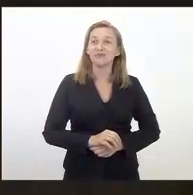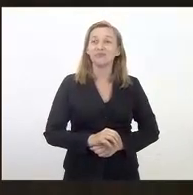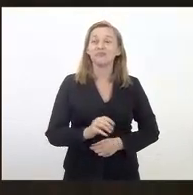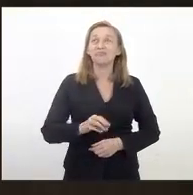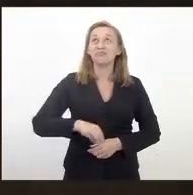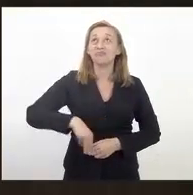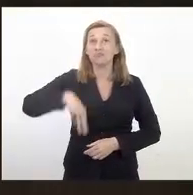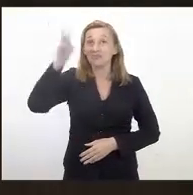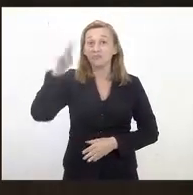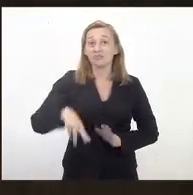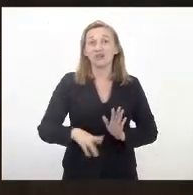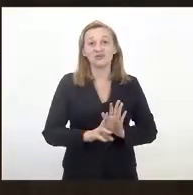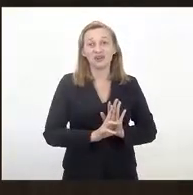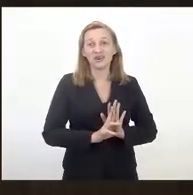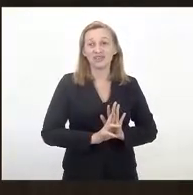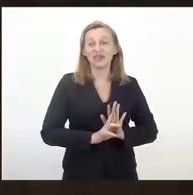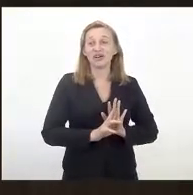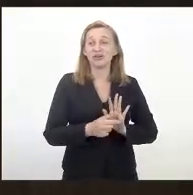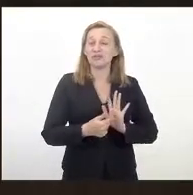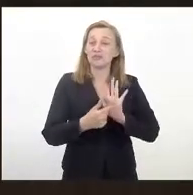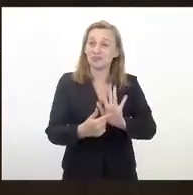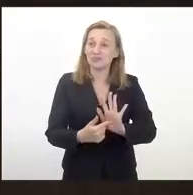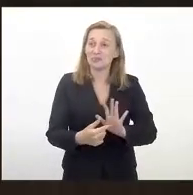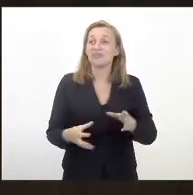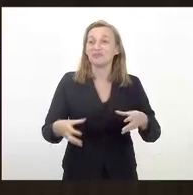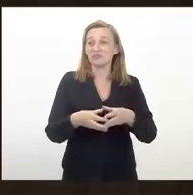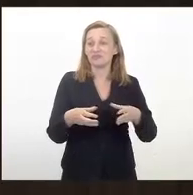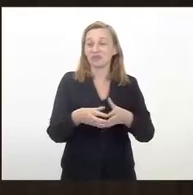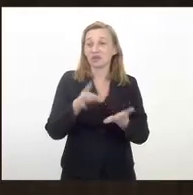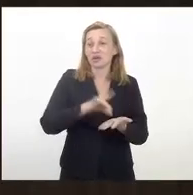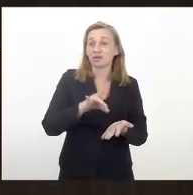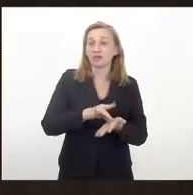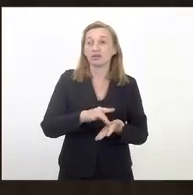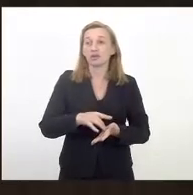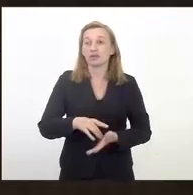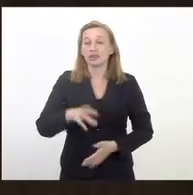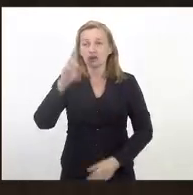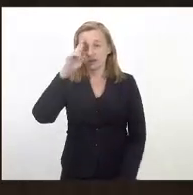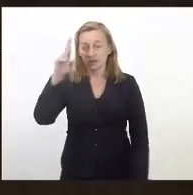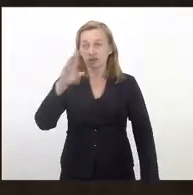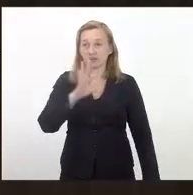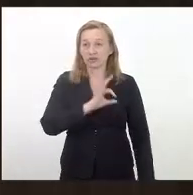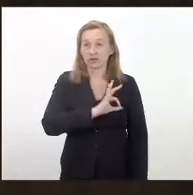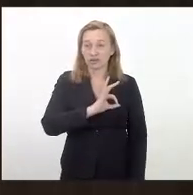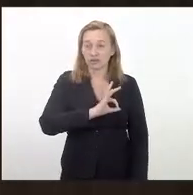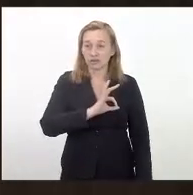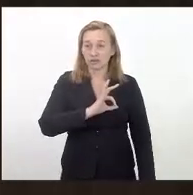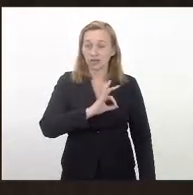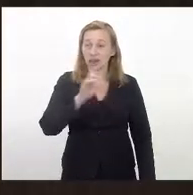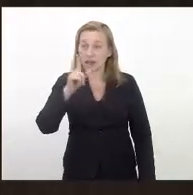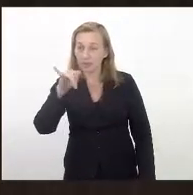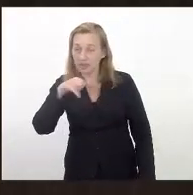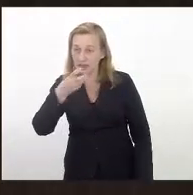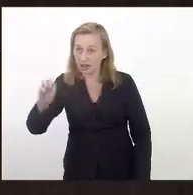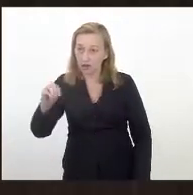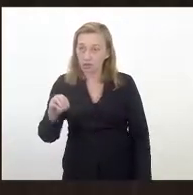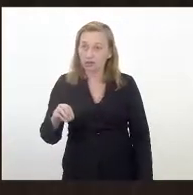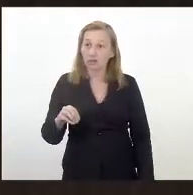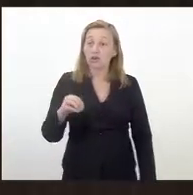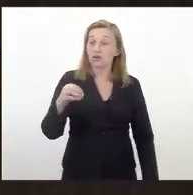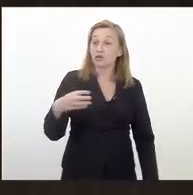revelou isso a comissão nacional da verdade foi o capitão da Aeronáutica reformado Álvaro Moreira de Oliveira